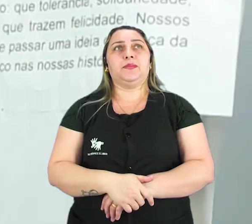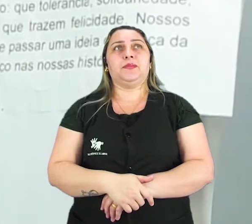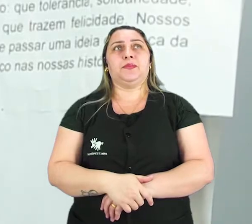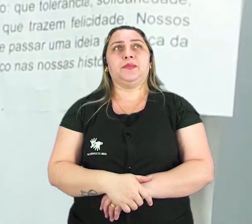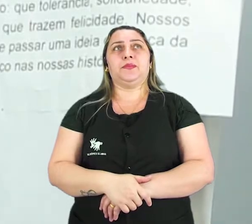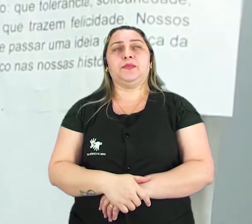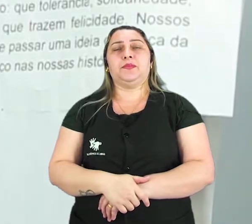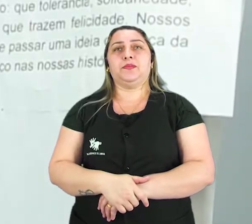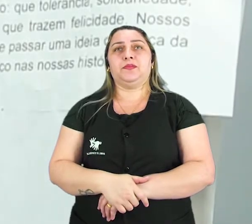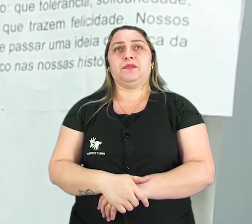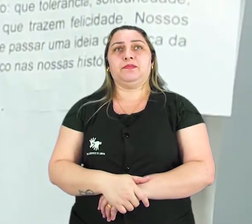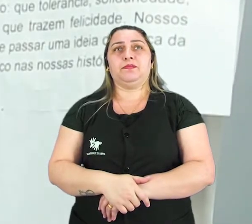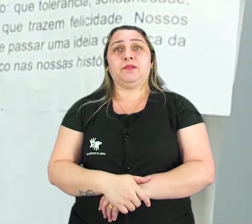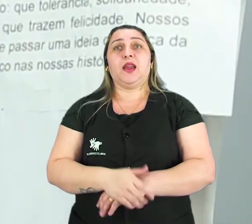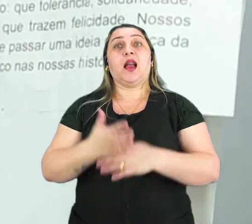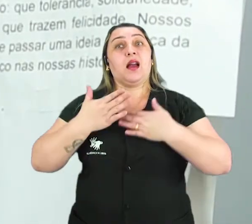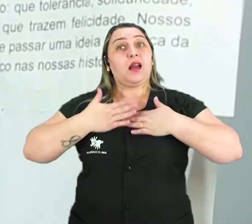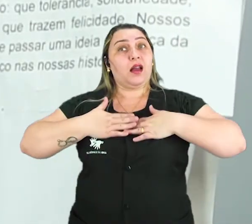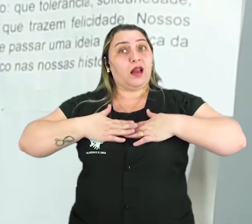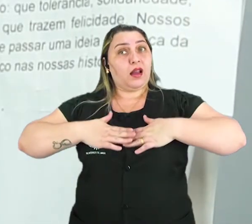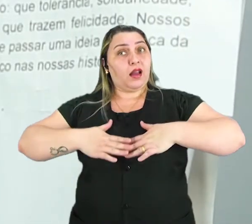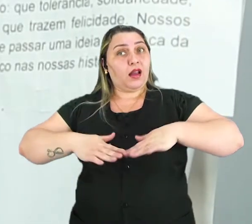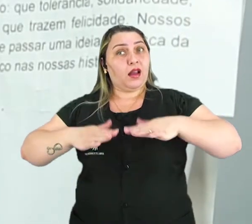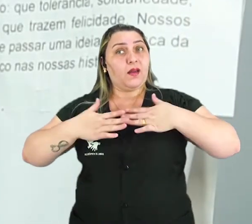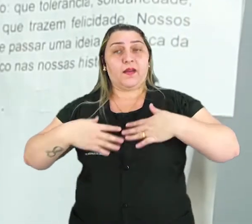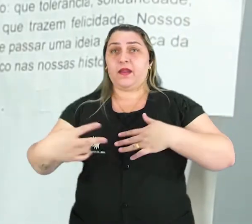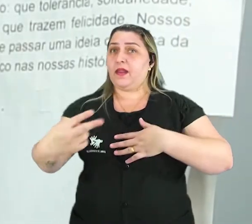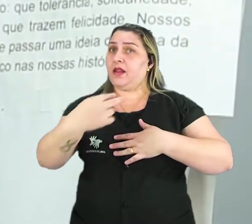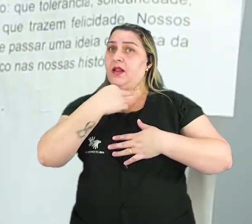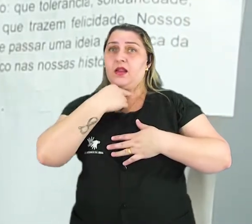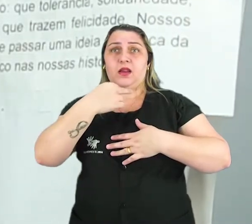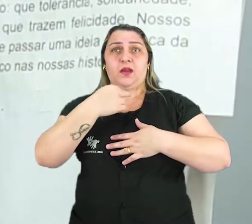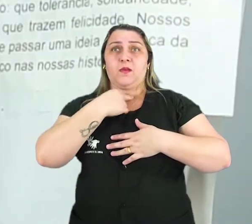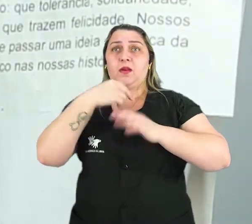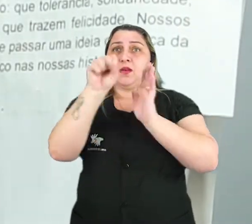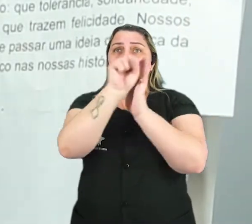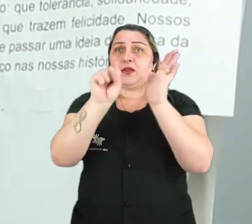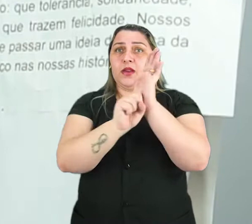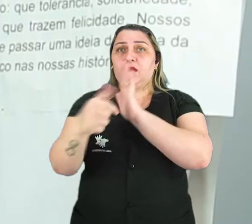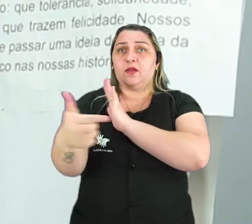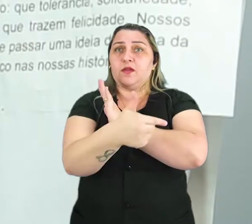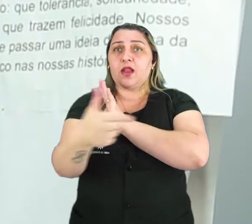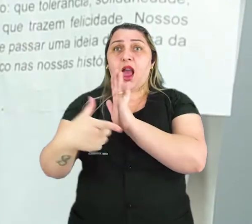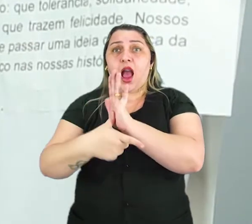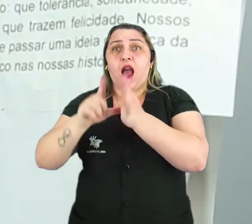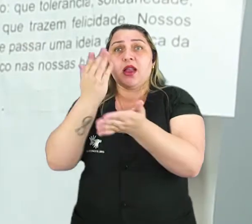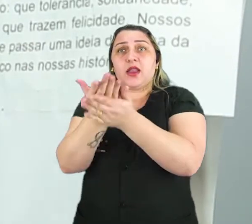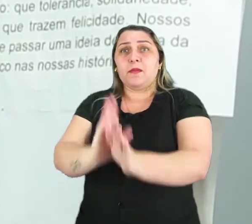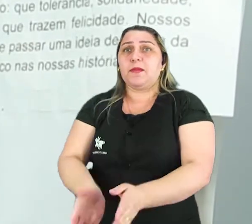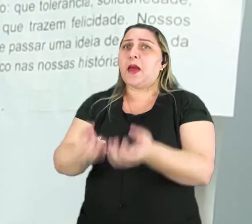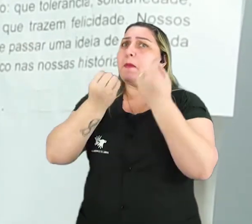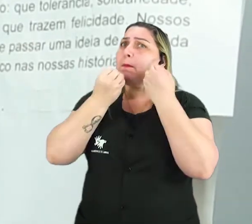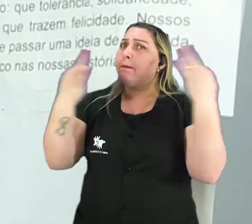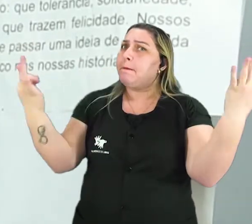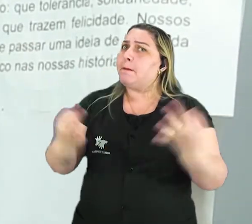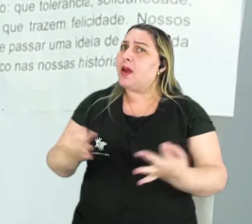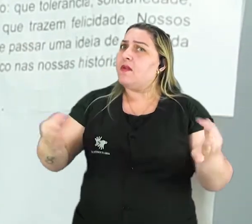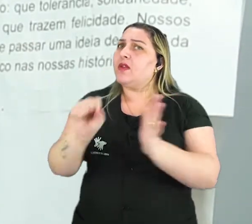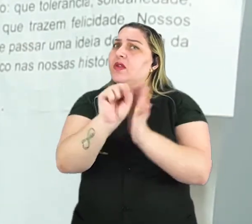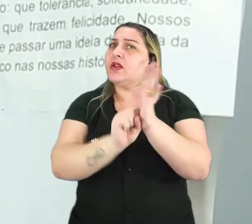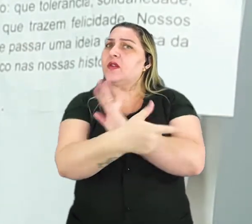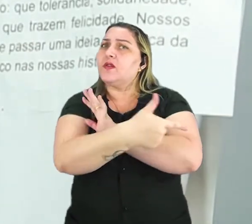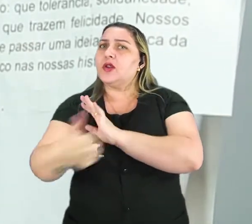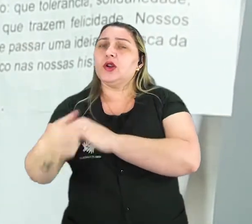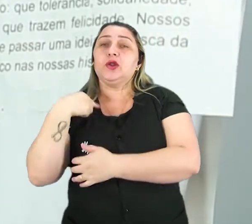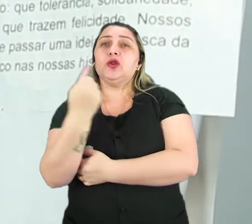Aí ele respondeu, vamos devagar. Não podemos entrar no século 22 antes de terminar bem o 21.